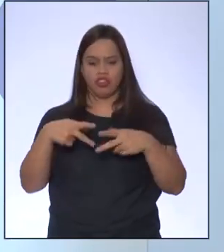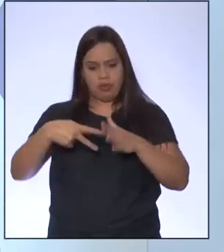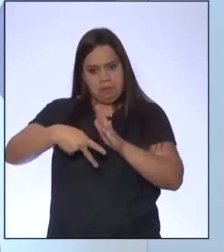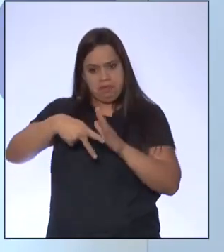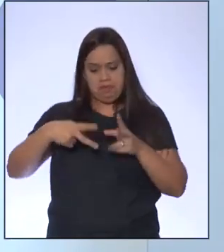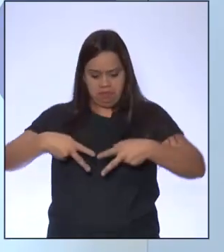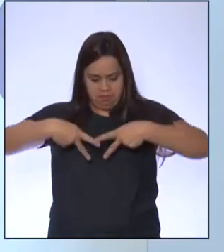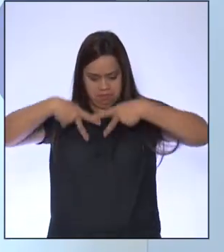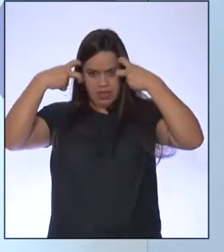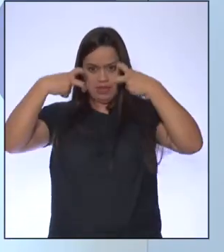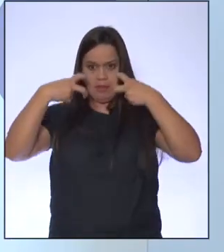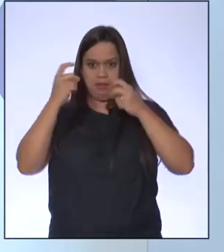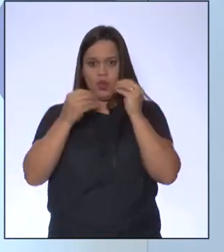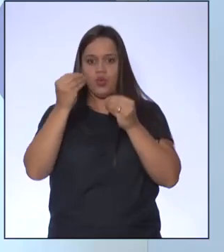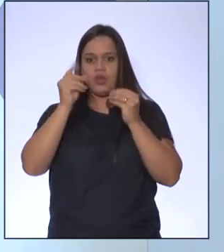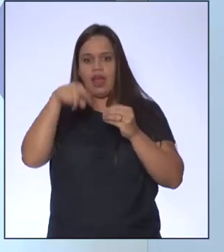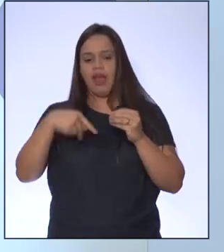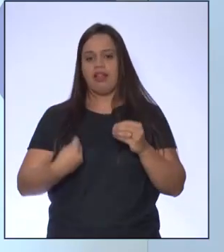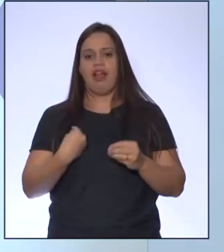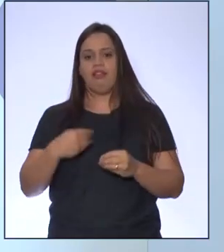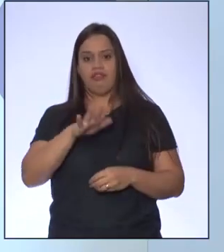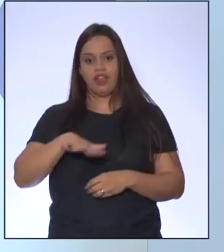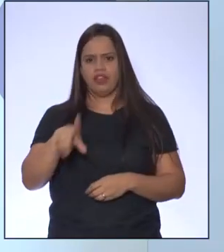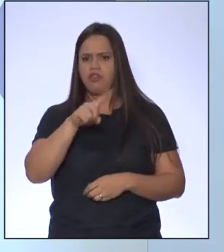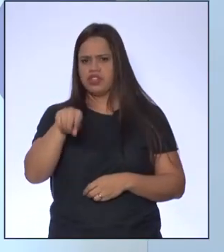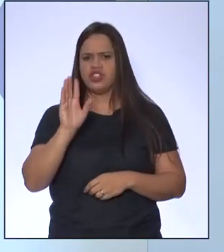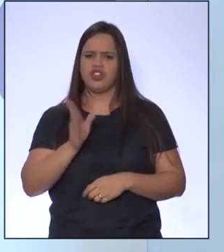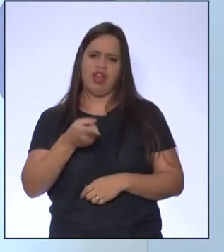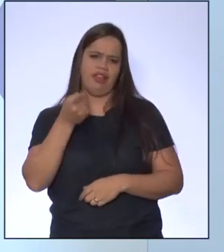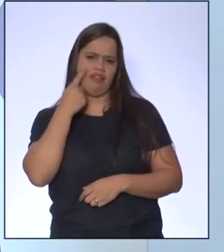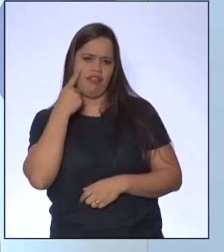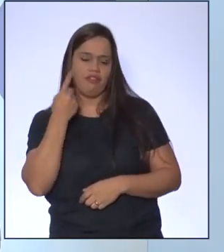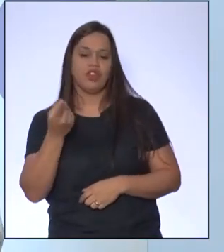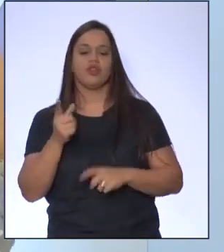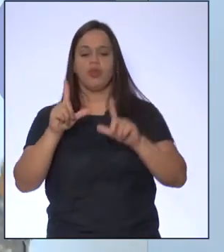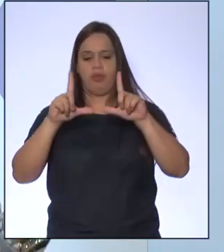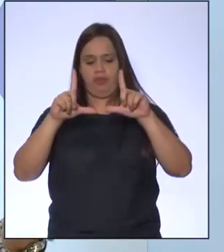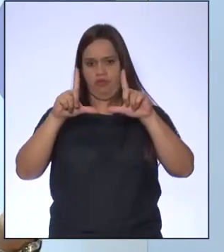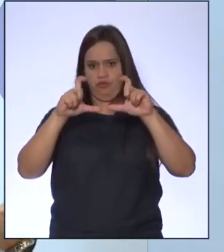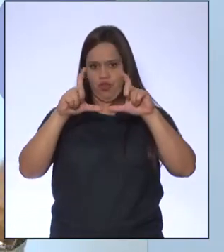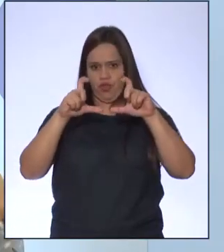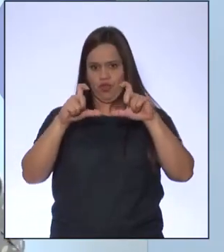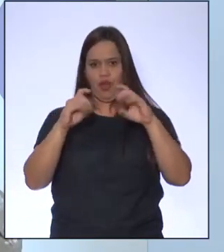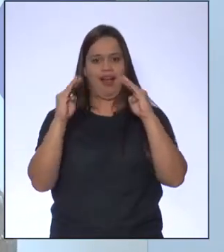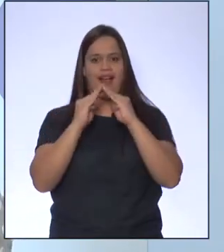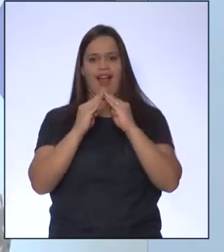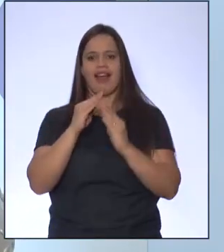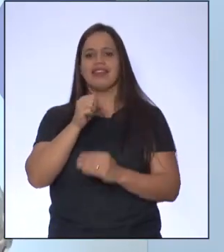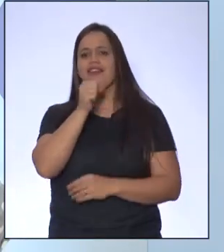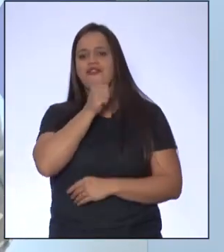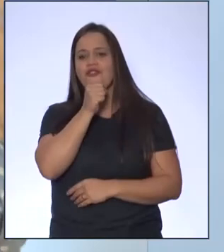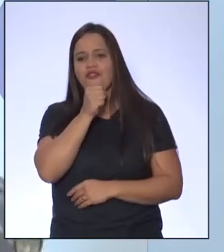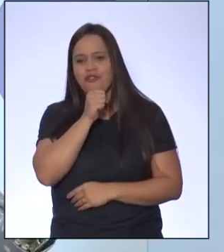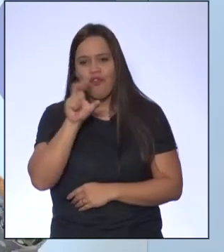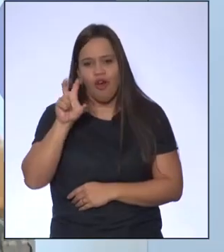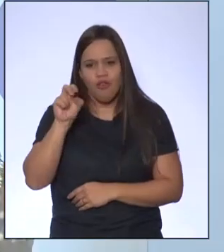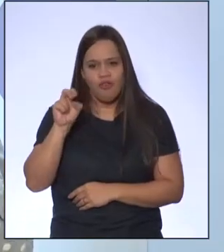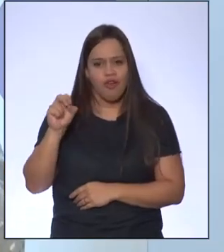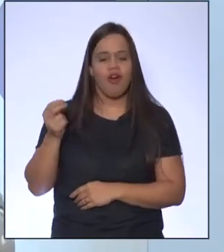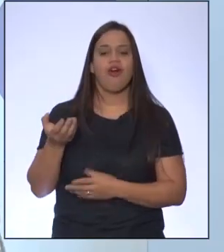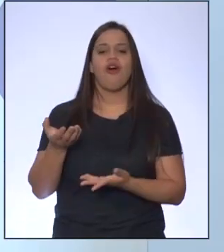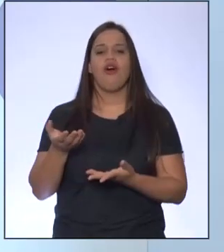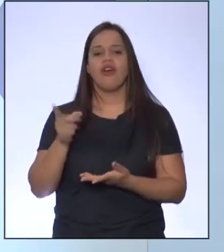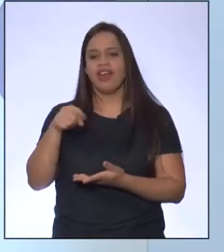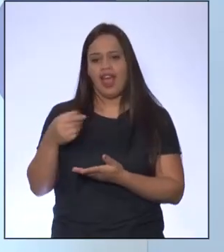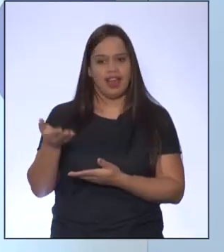vive. Provavelmente vocês aí em casa já devem ter visto uma fotografia da casa da avó, que era diferente, ou